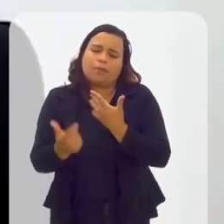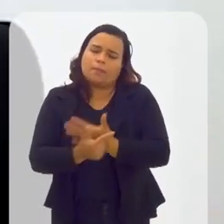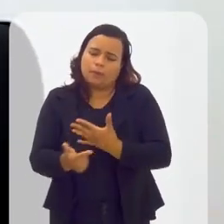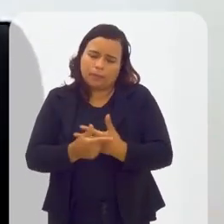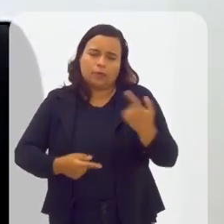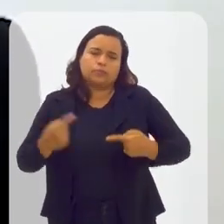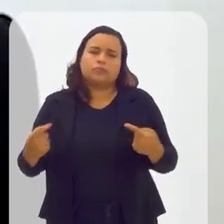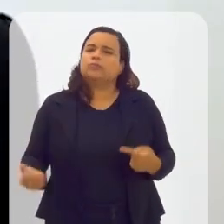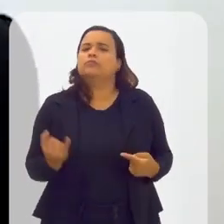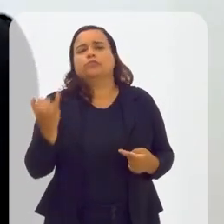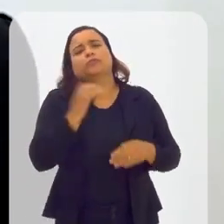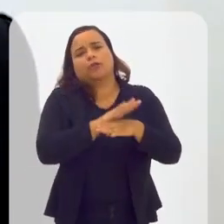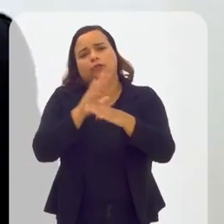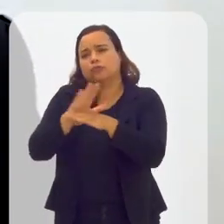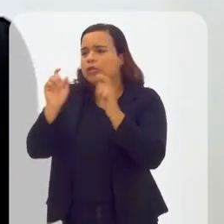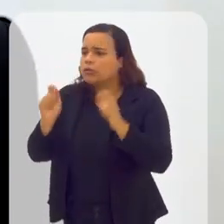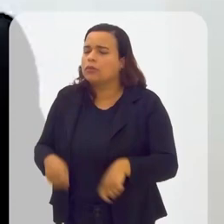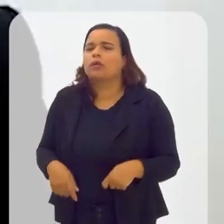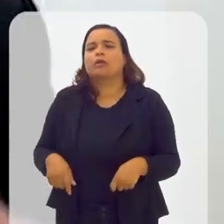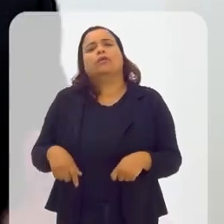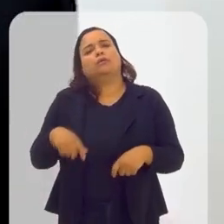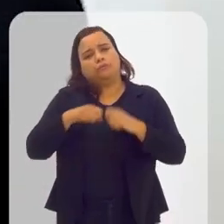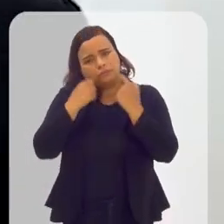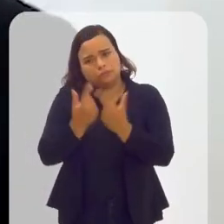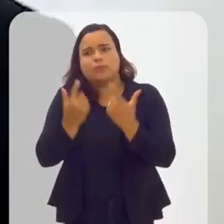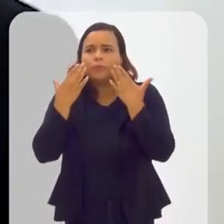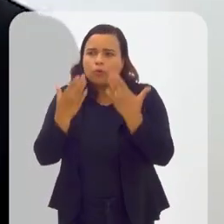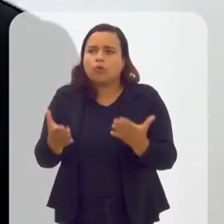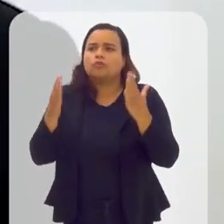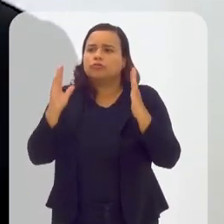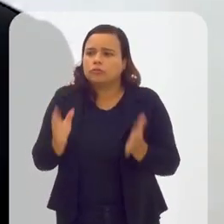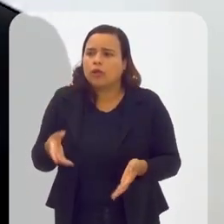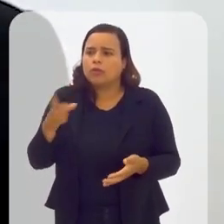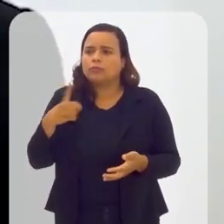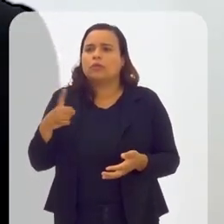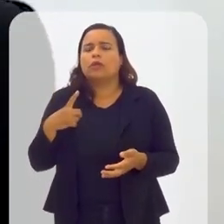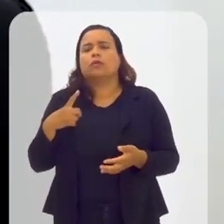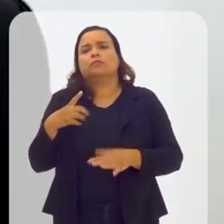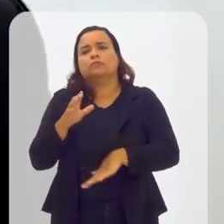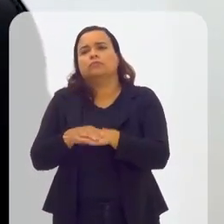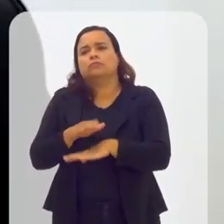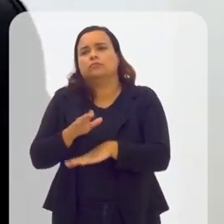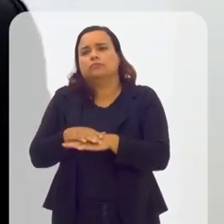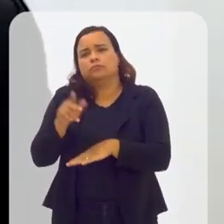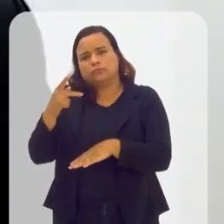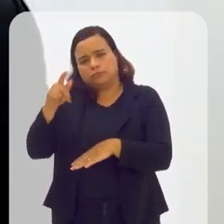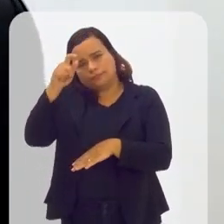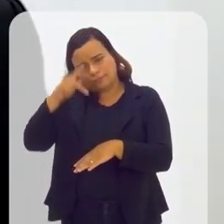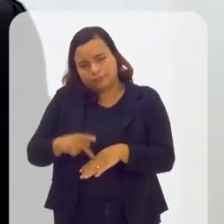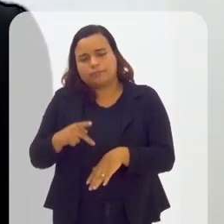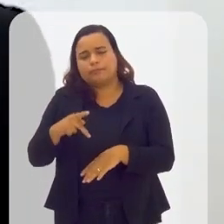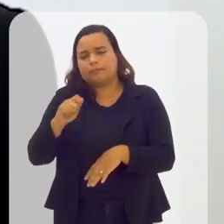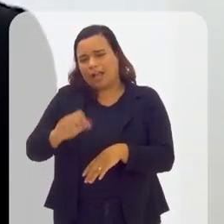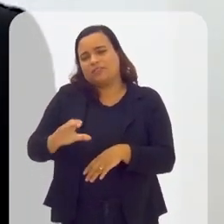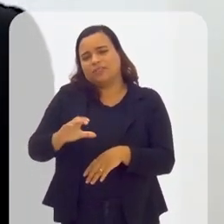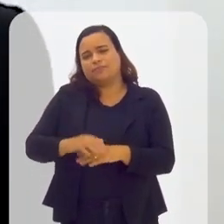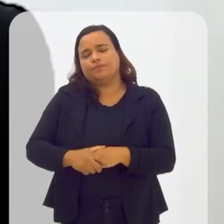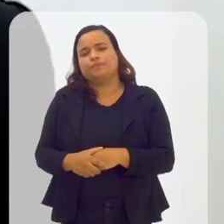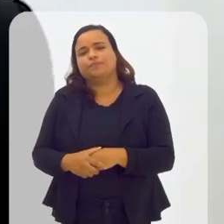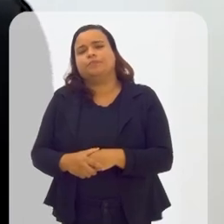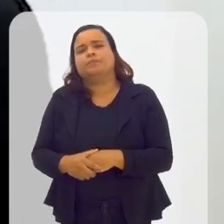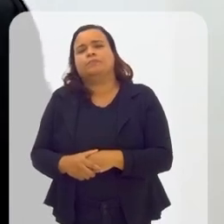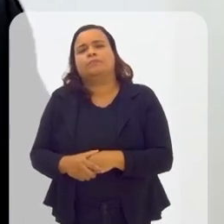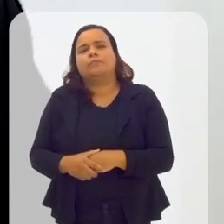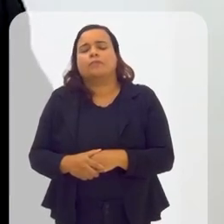Alerj tem um papel político importantíssimo, como, aliás, já demonstrado pelo próprio presidente